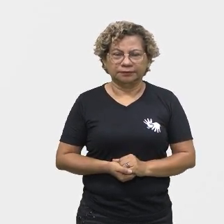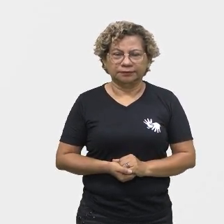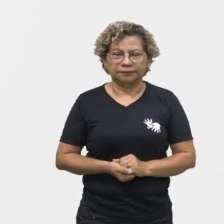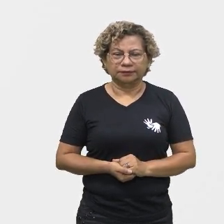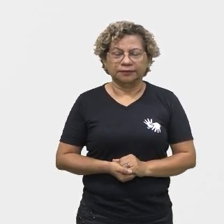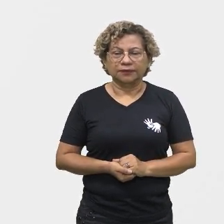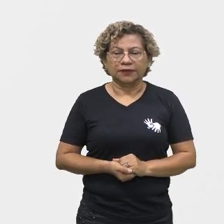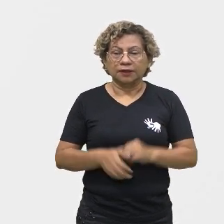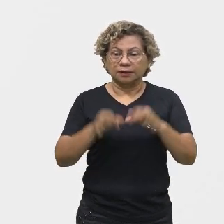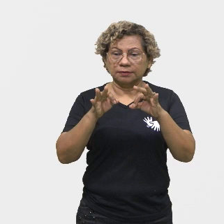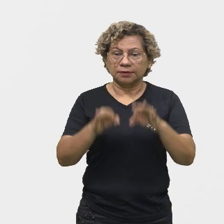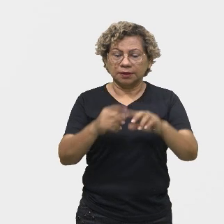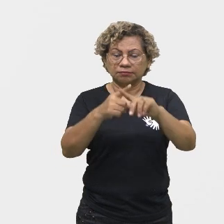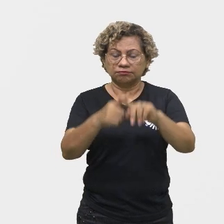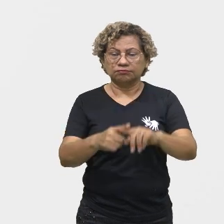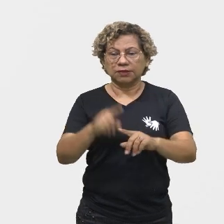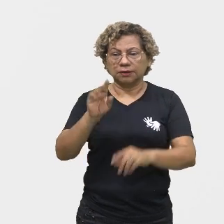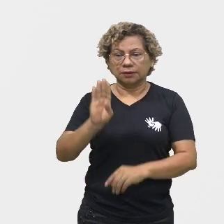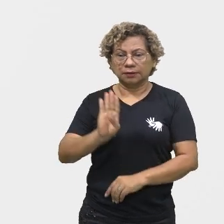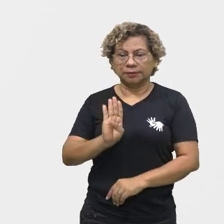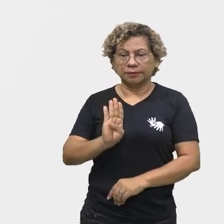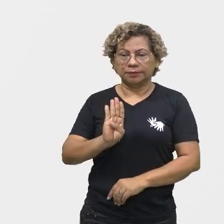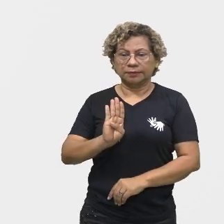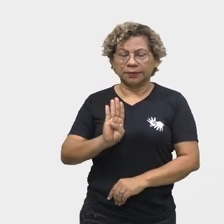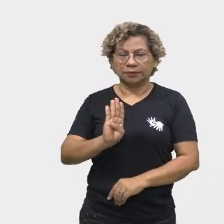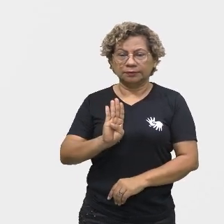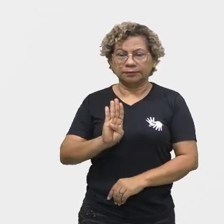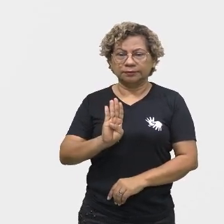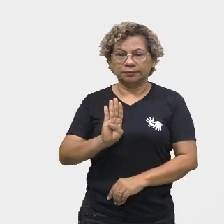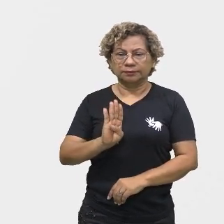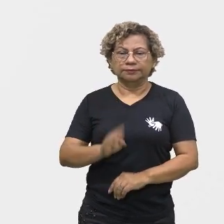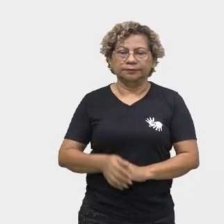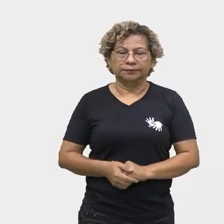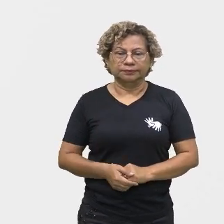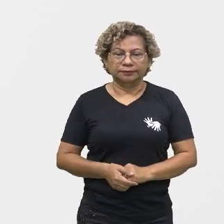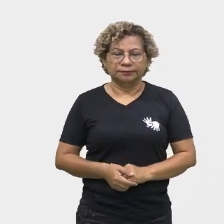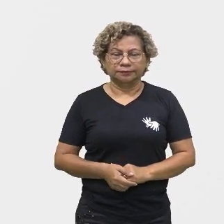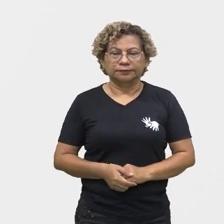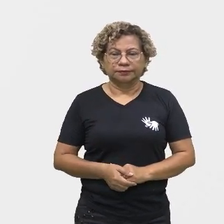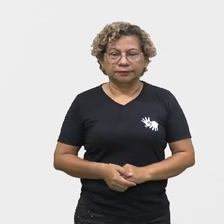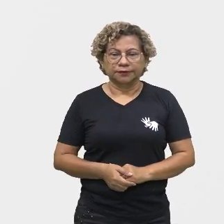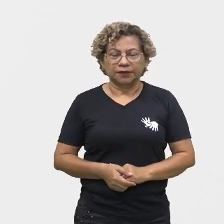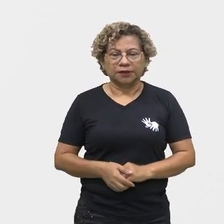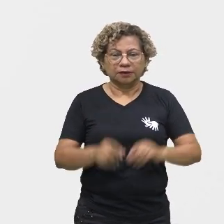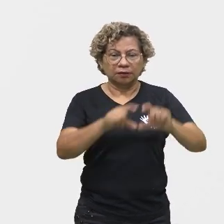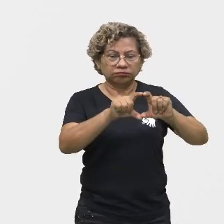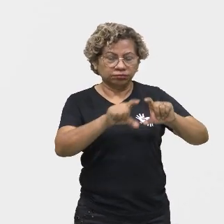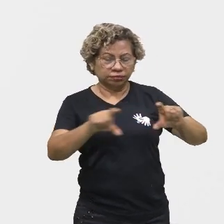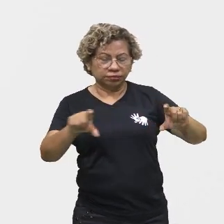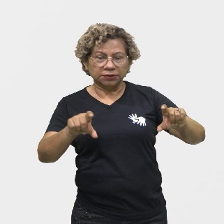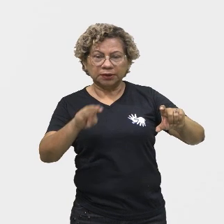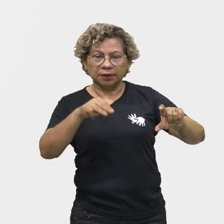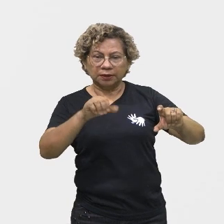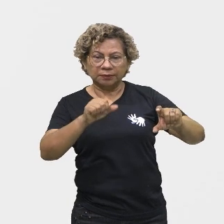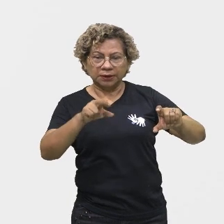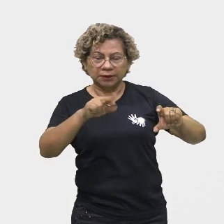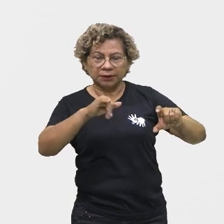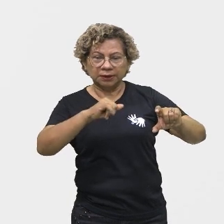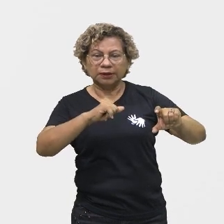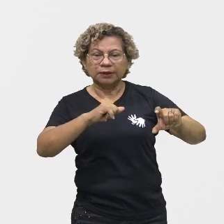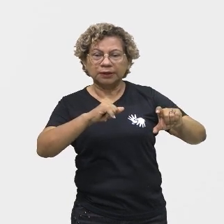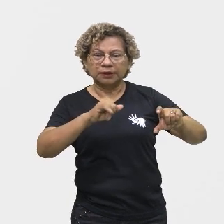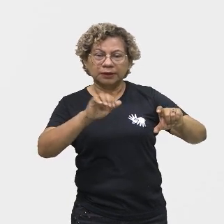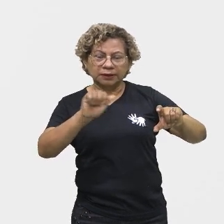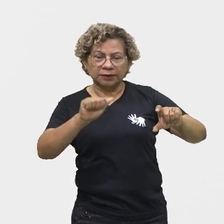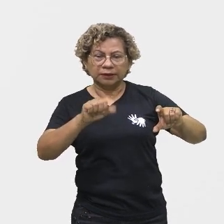A resposta certa aí, então, é letra B. Olha só, Maria will study math.